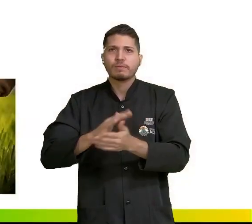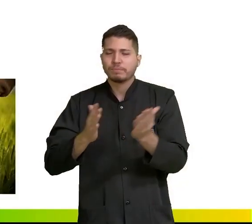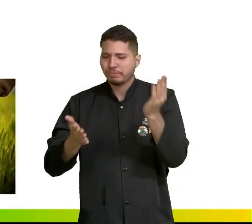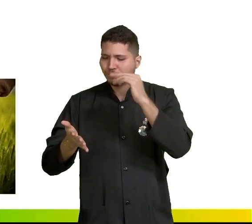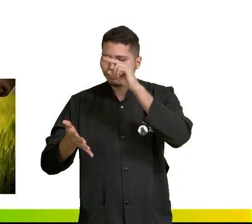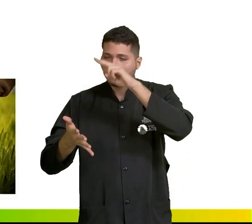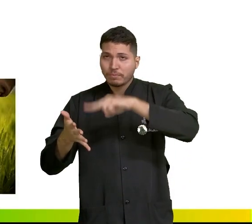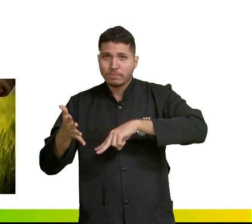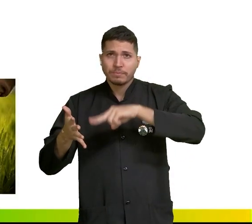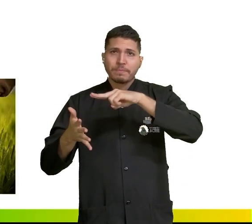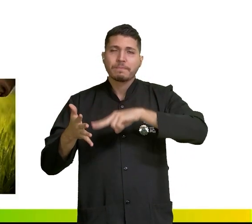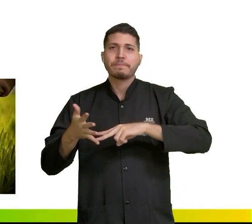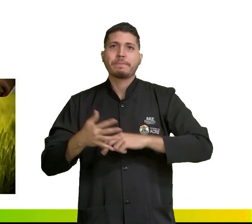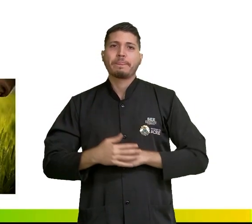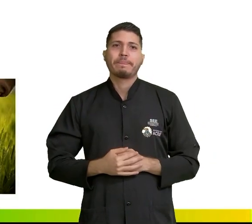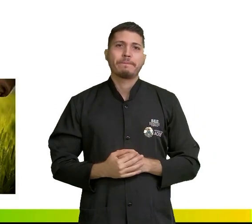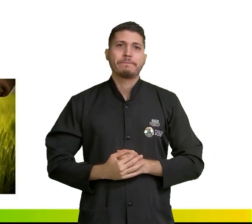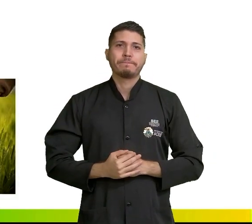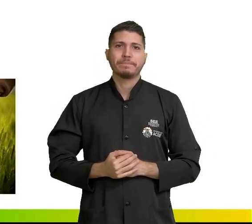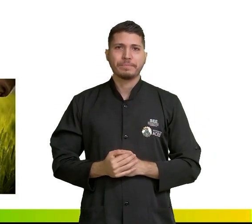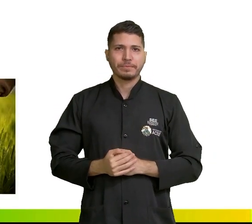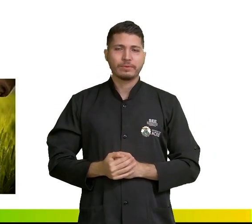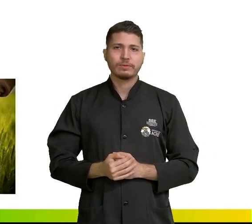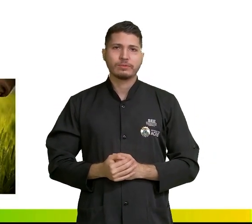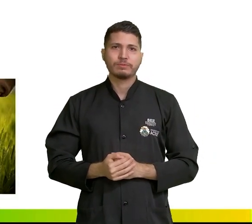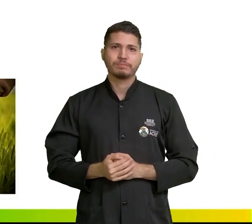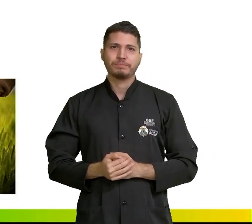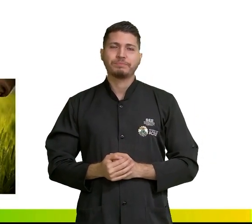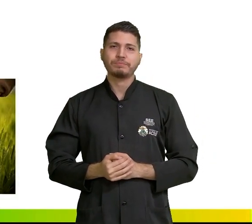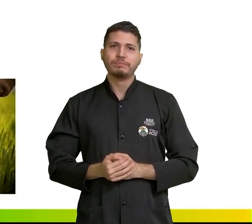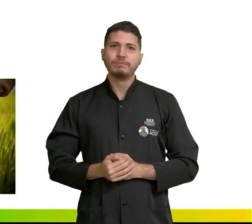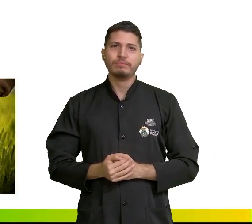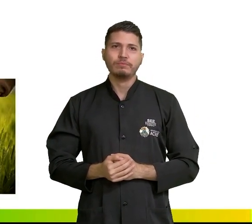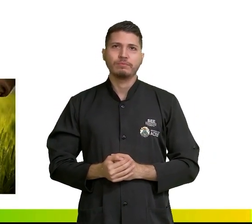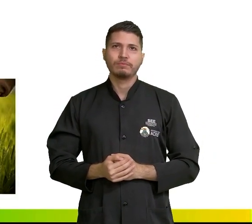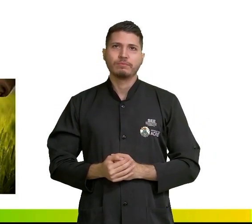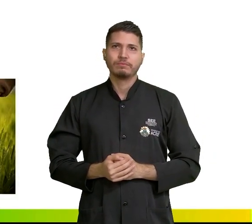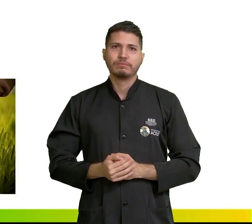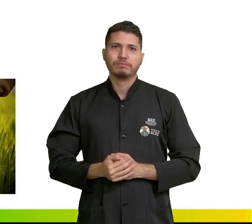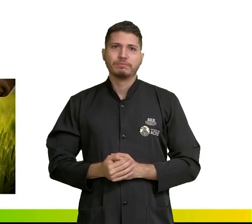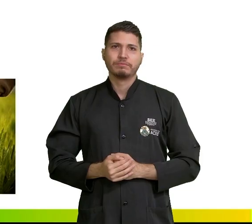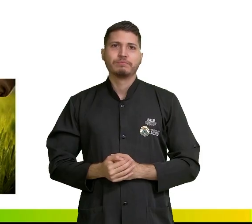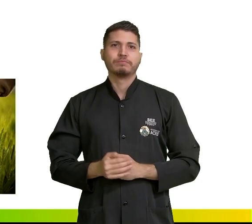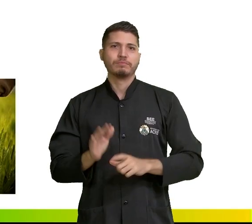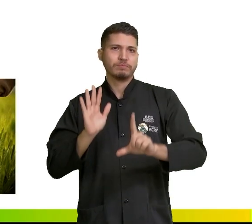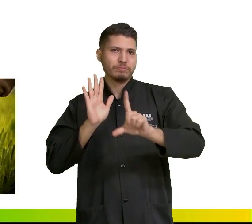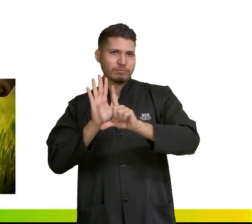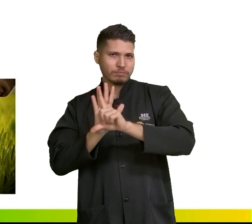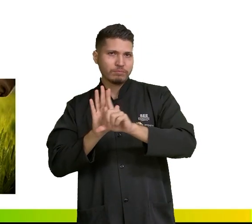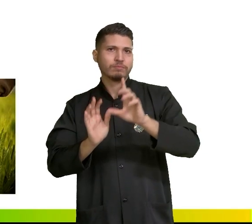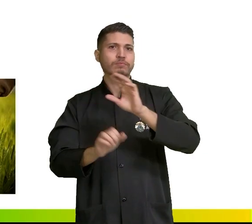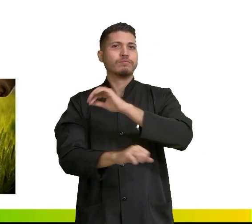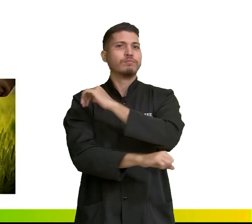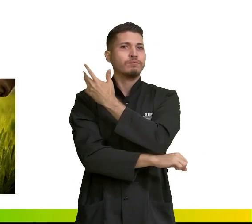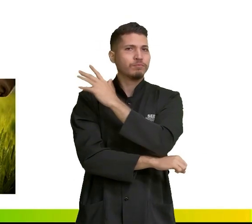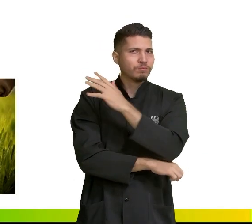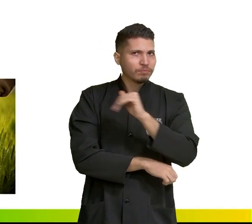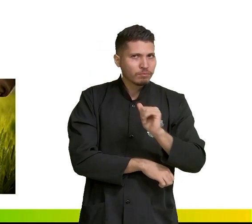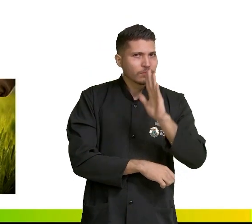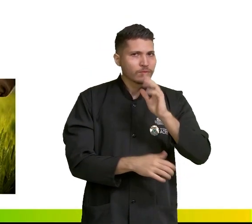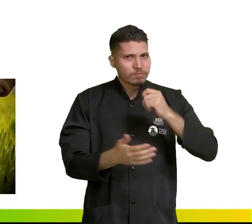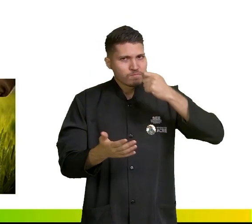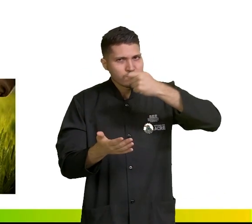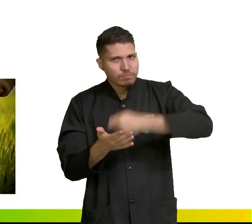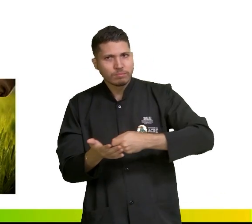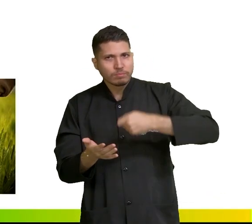Bem, aqui como exemplo, né, do que pode ser feito, leis ambientais mais rígidas e eficazes, mas